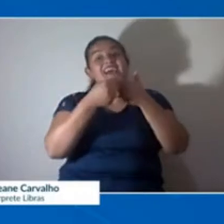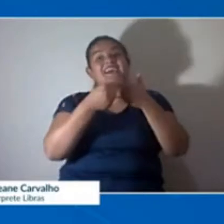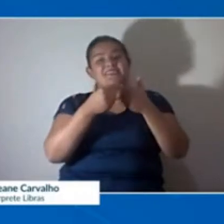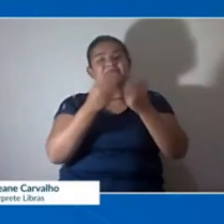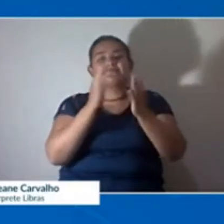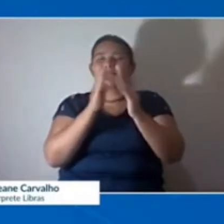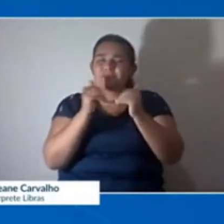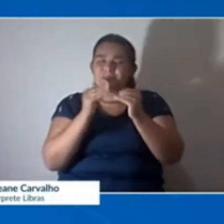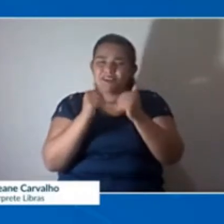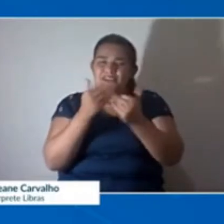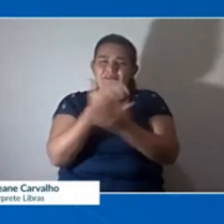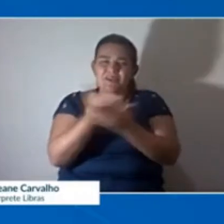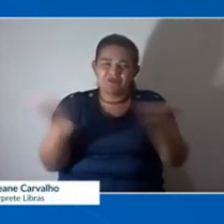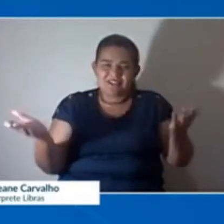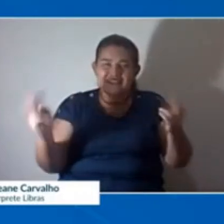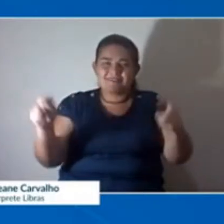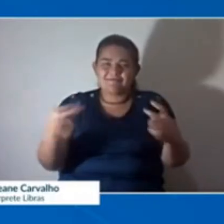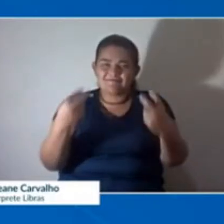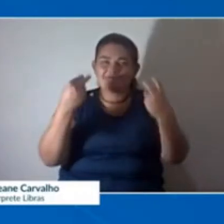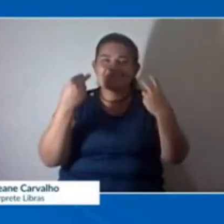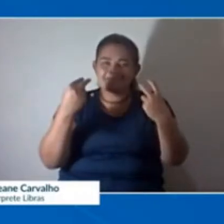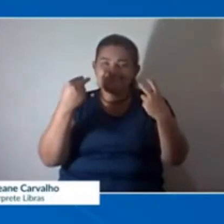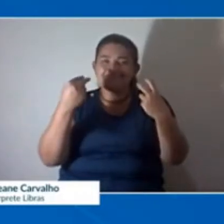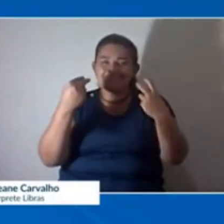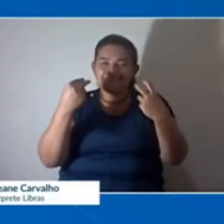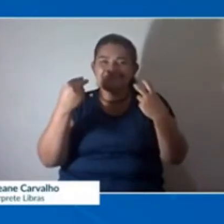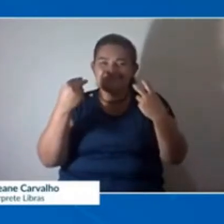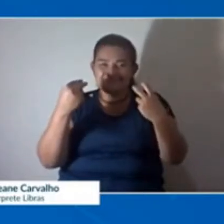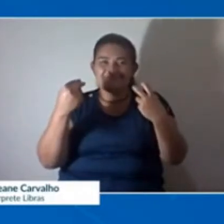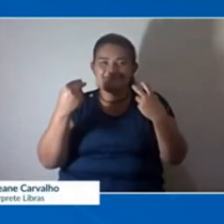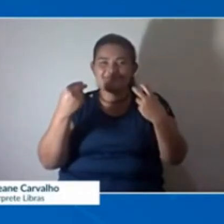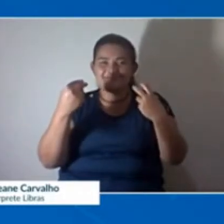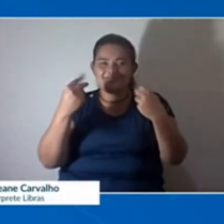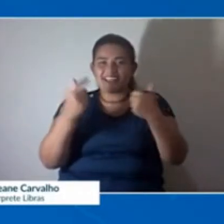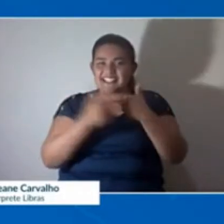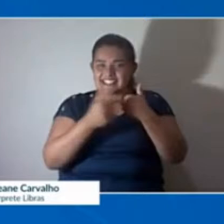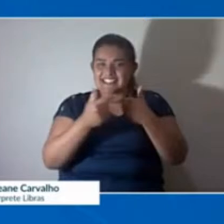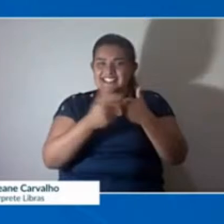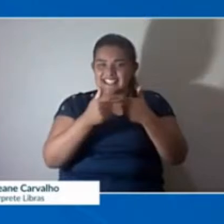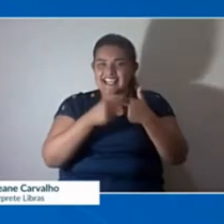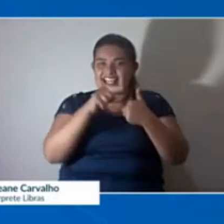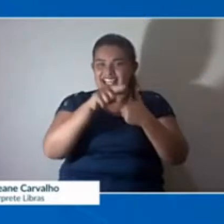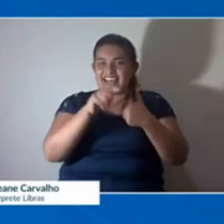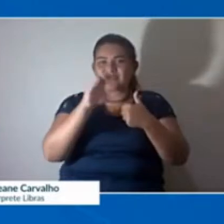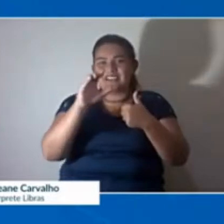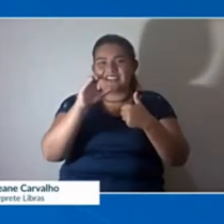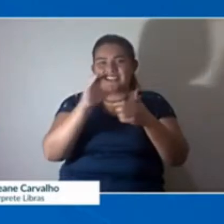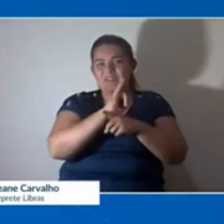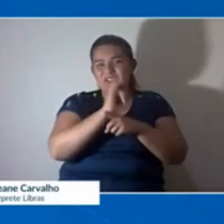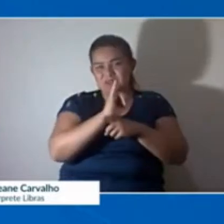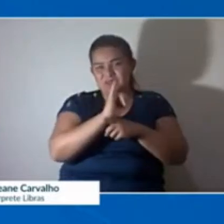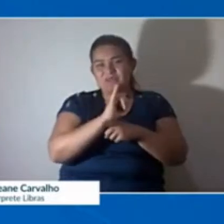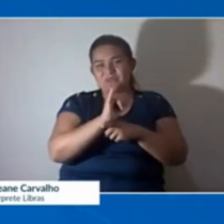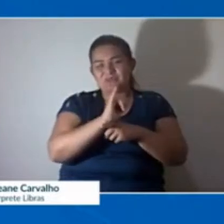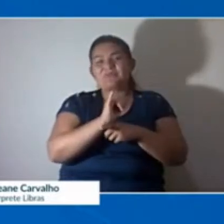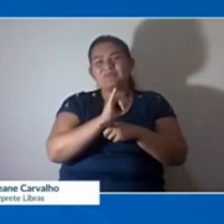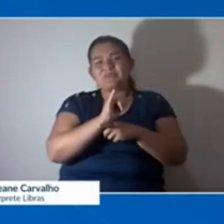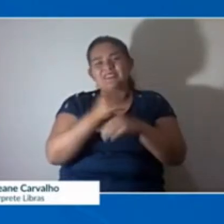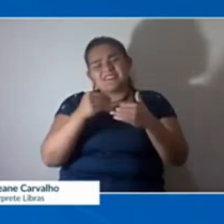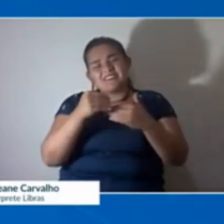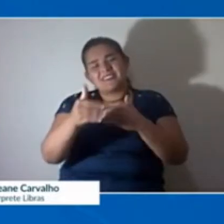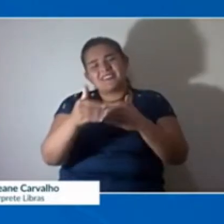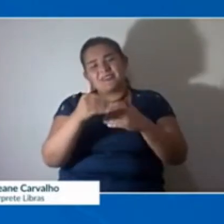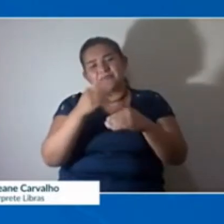que está assistindo e que vai assistir esse programa, que siga a gente no canal, para ver se daqui para setembro a gente consegue